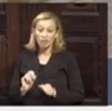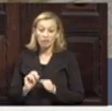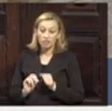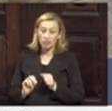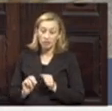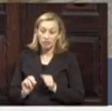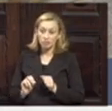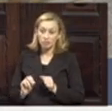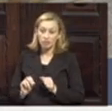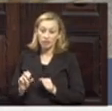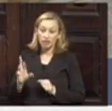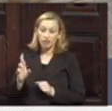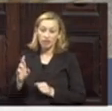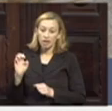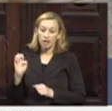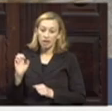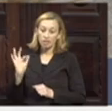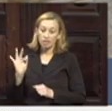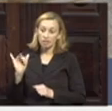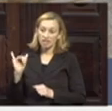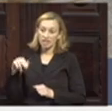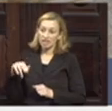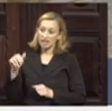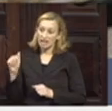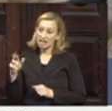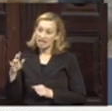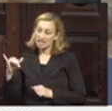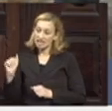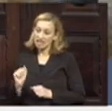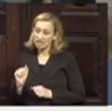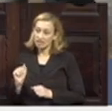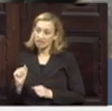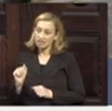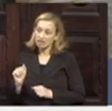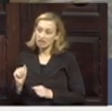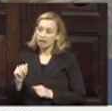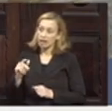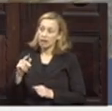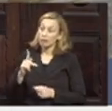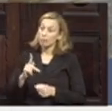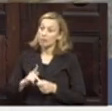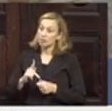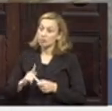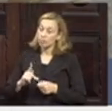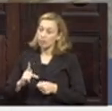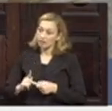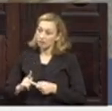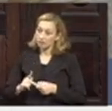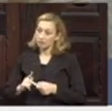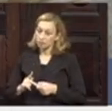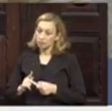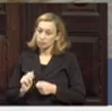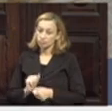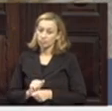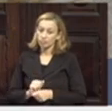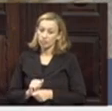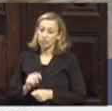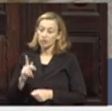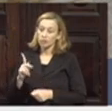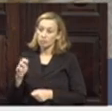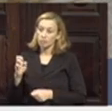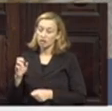que trata o caput deste artigo serão obrigatoriamente produzidos